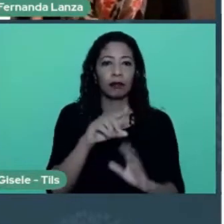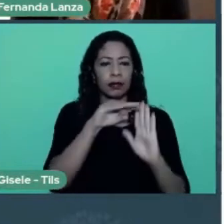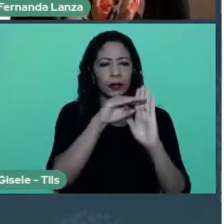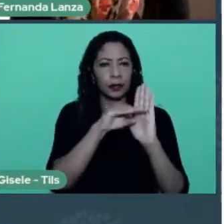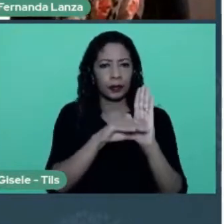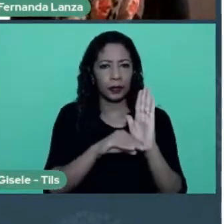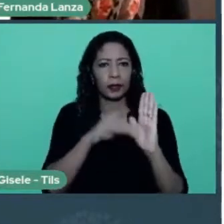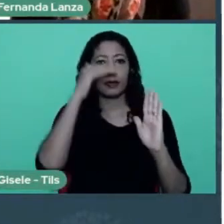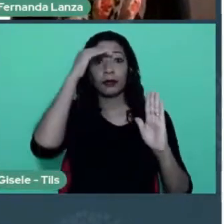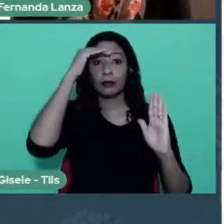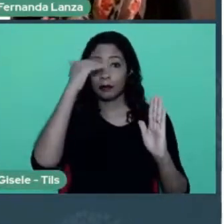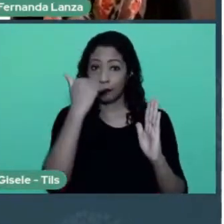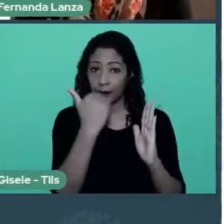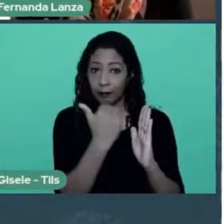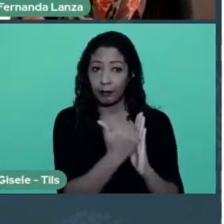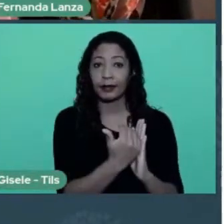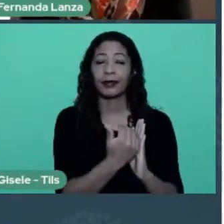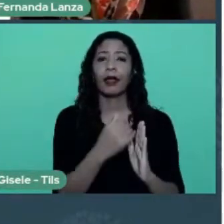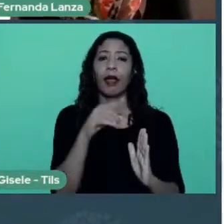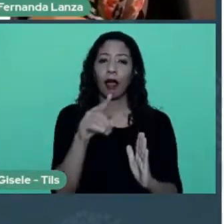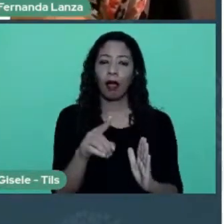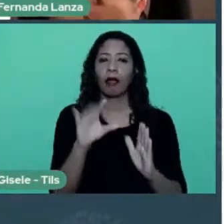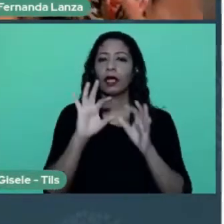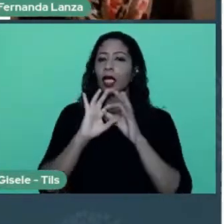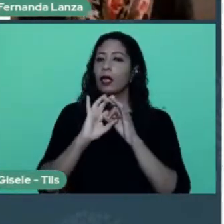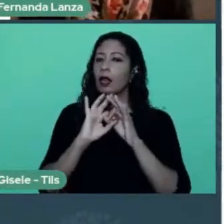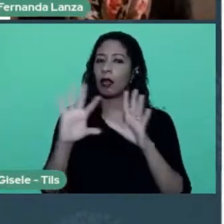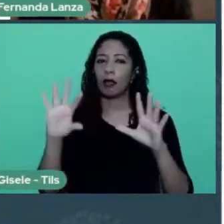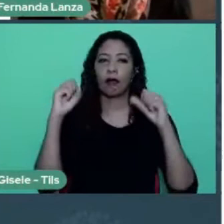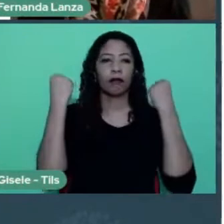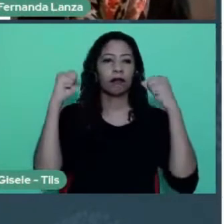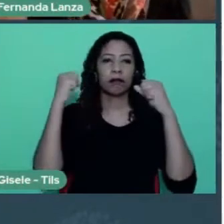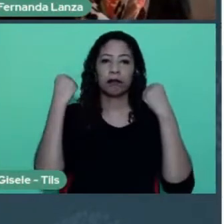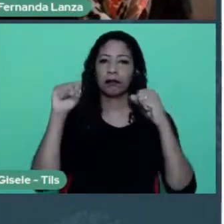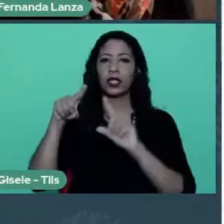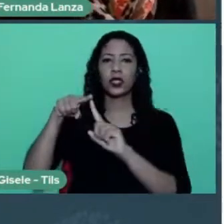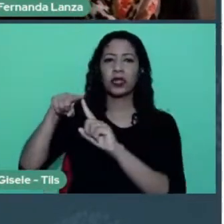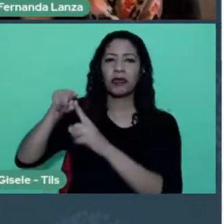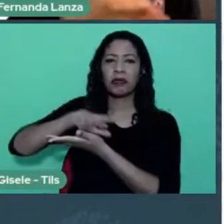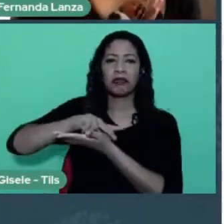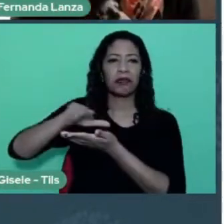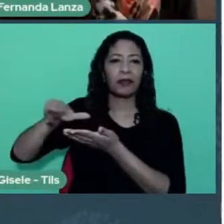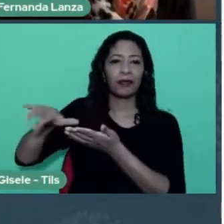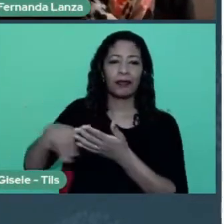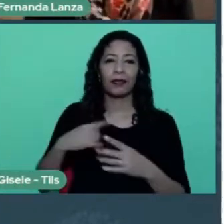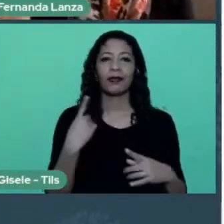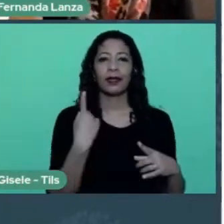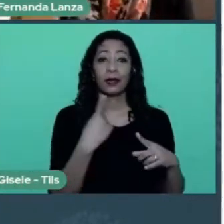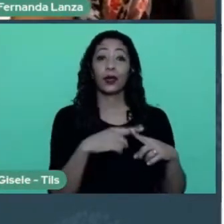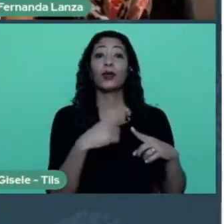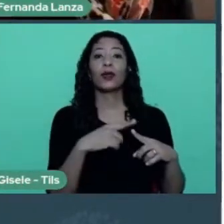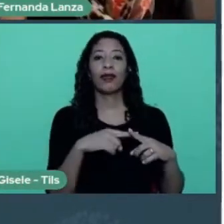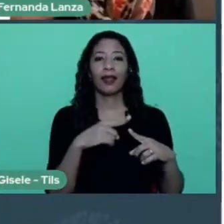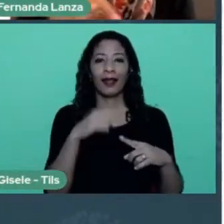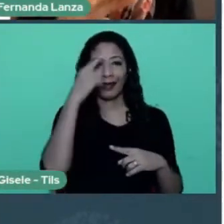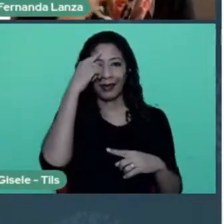aí sim, esse indivíduo com asma, ele está liberado a fazer qualquer outro tipo de atividade, porque ele quebrou aquele ciclo